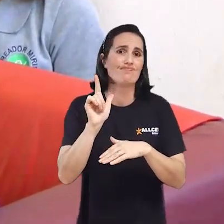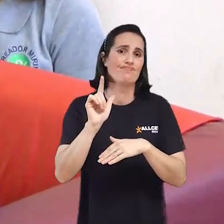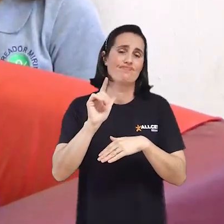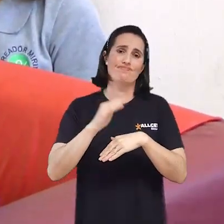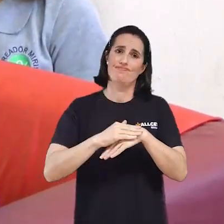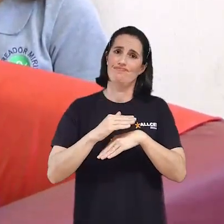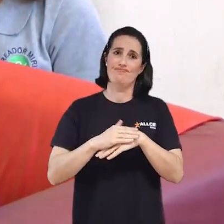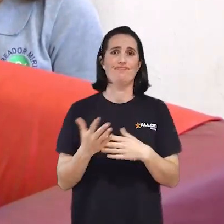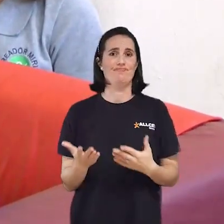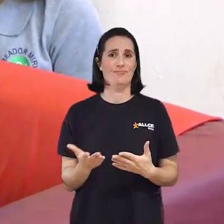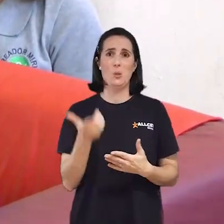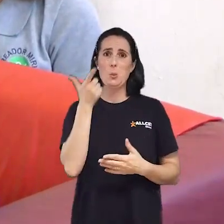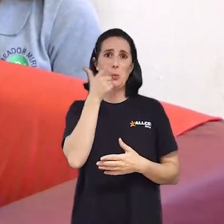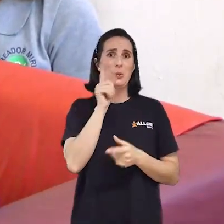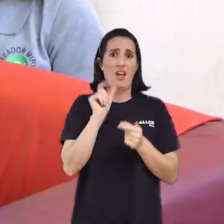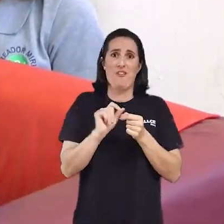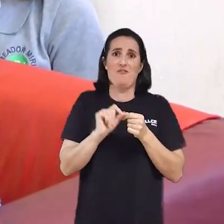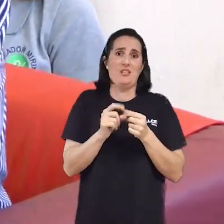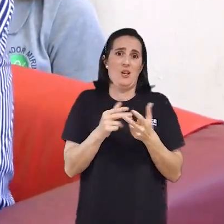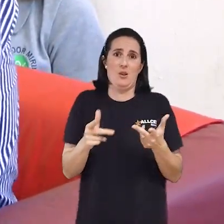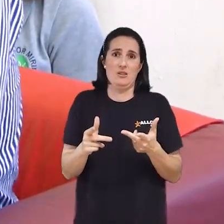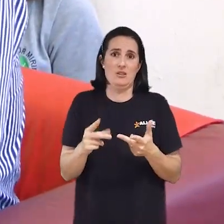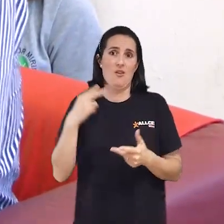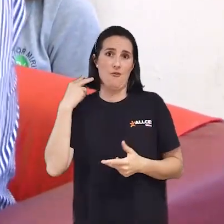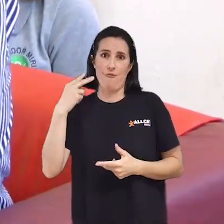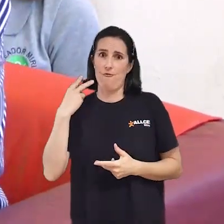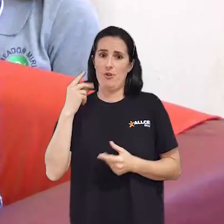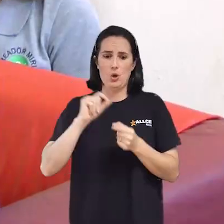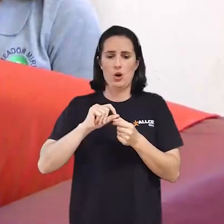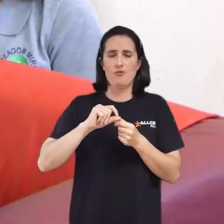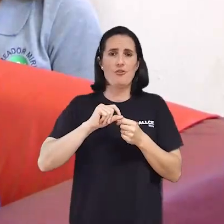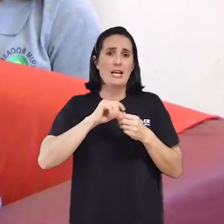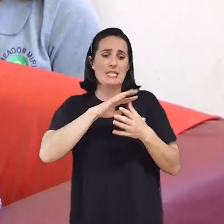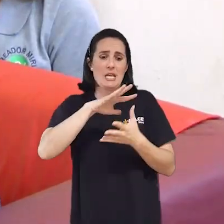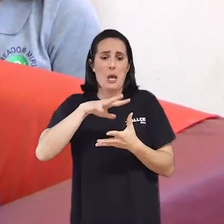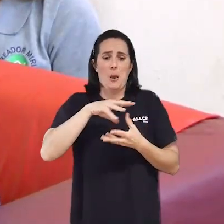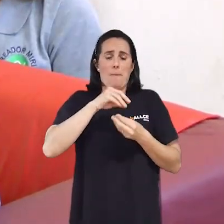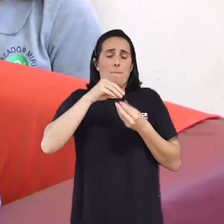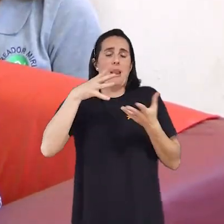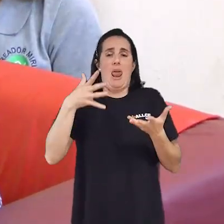Né? Então, assim foi a minha história política, sabe?